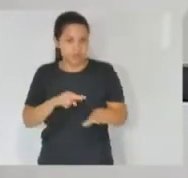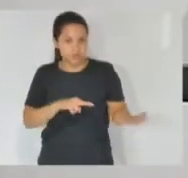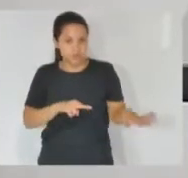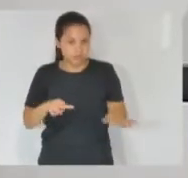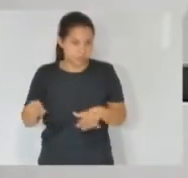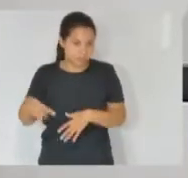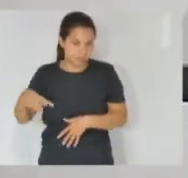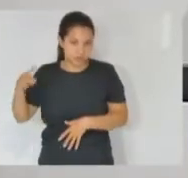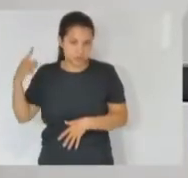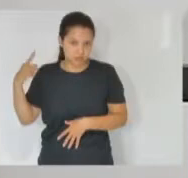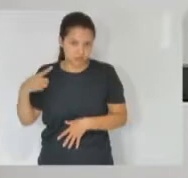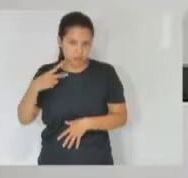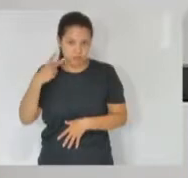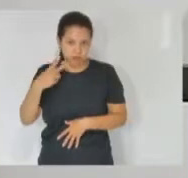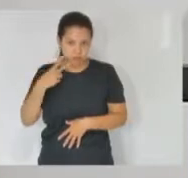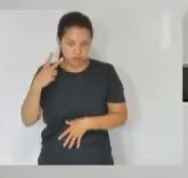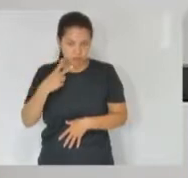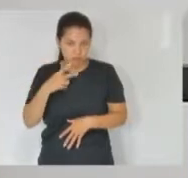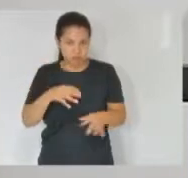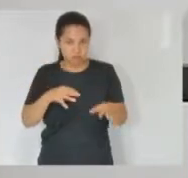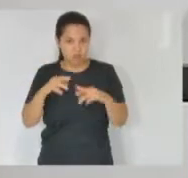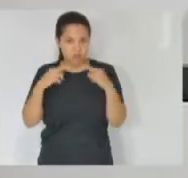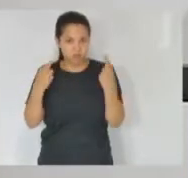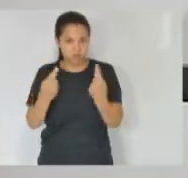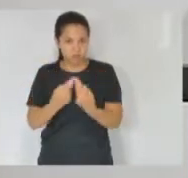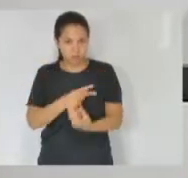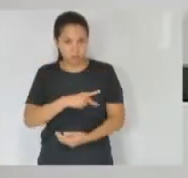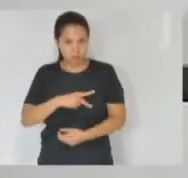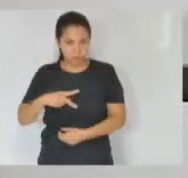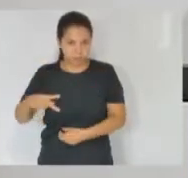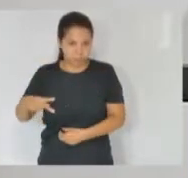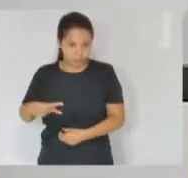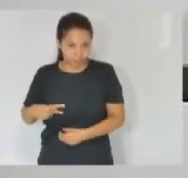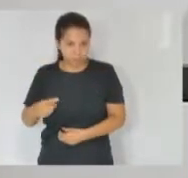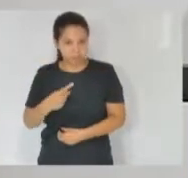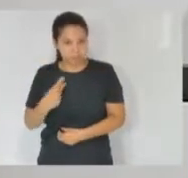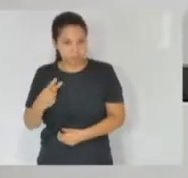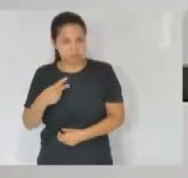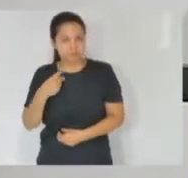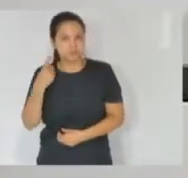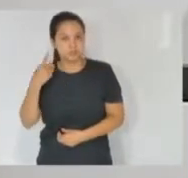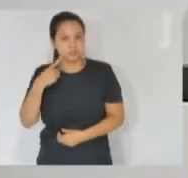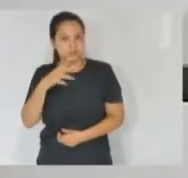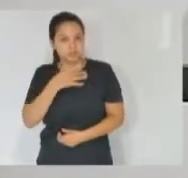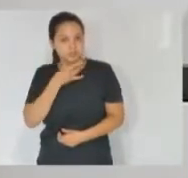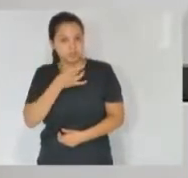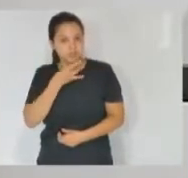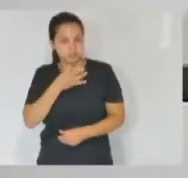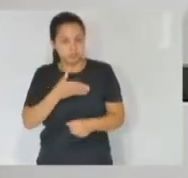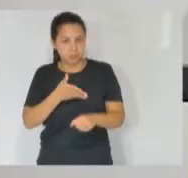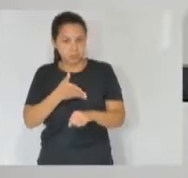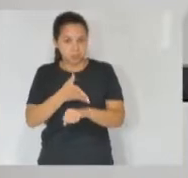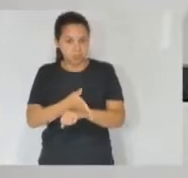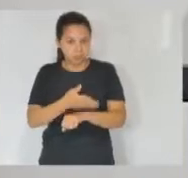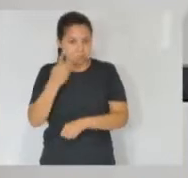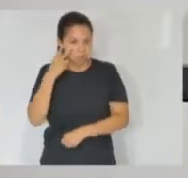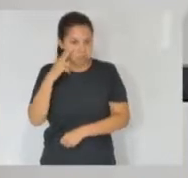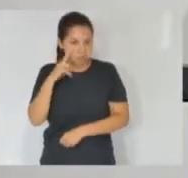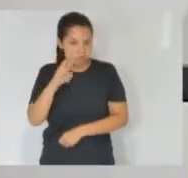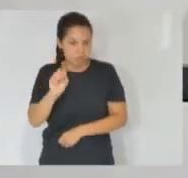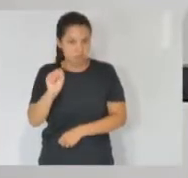uma audiência pública, na qual eu, o deputado Cobocchini, participamos, onde, em 2 dias, foram 8 mil